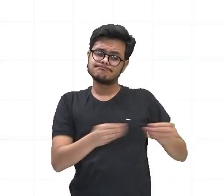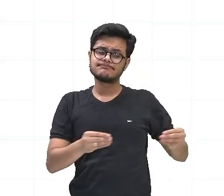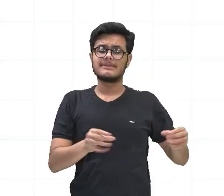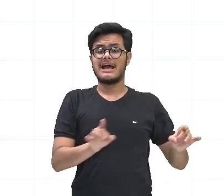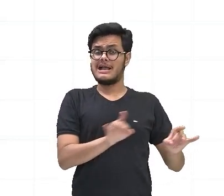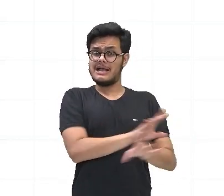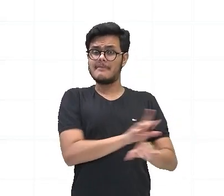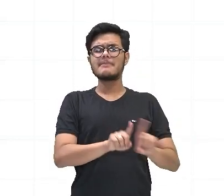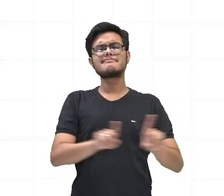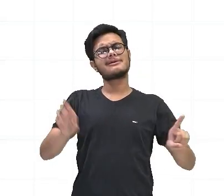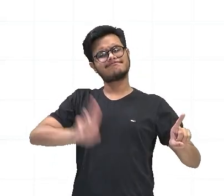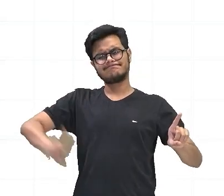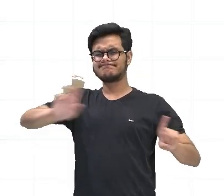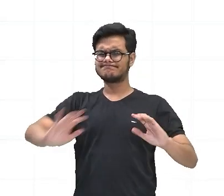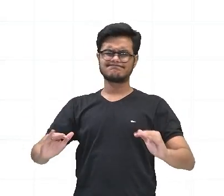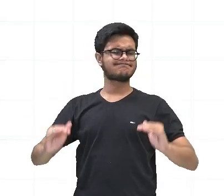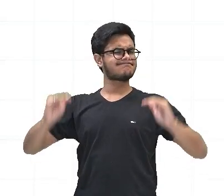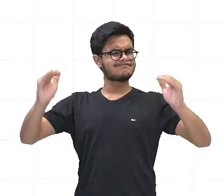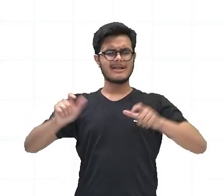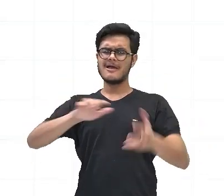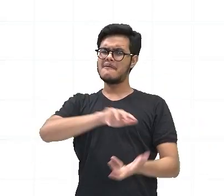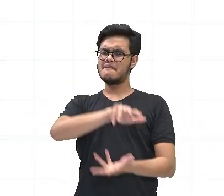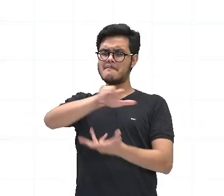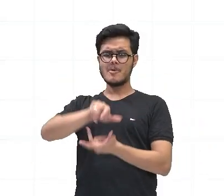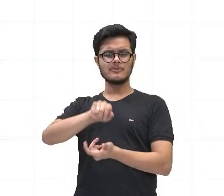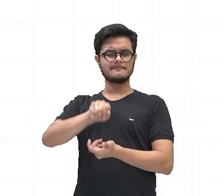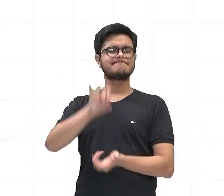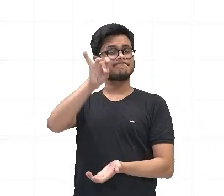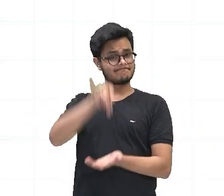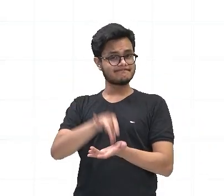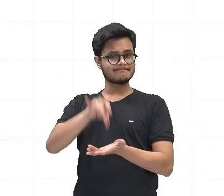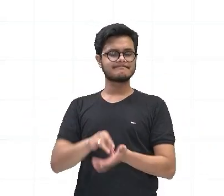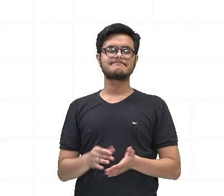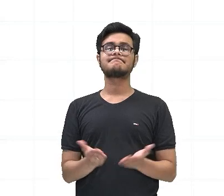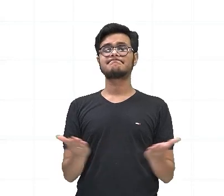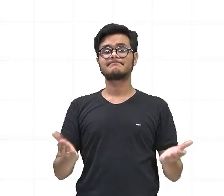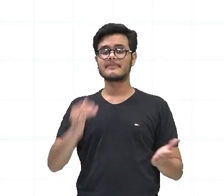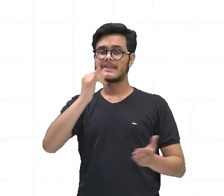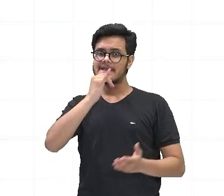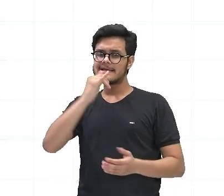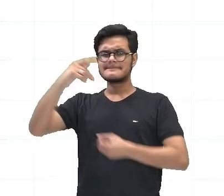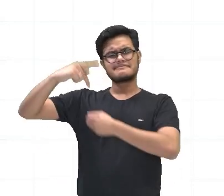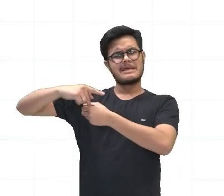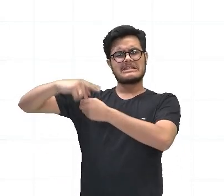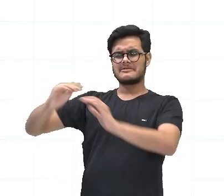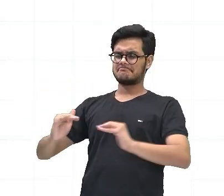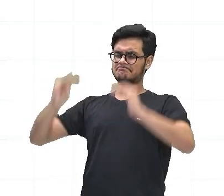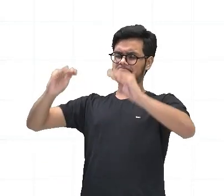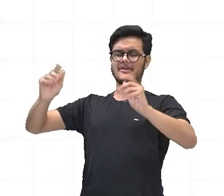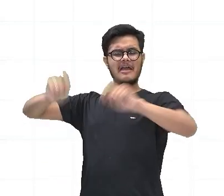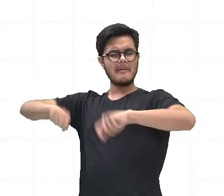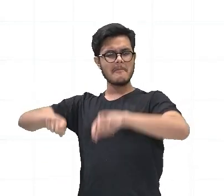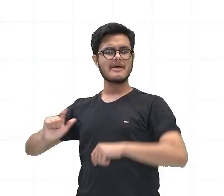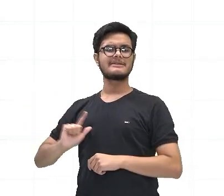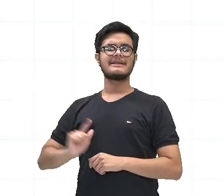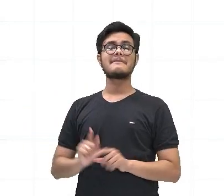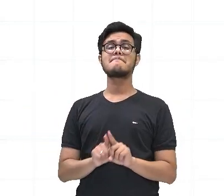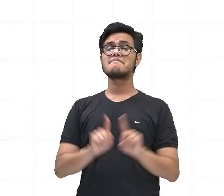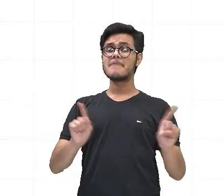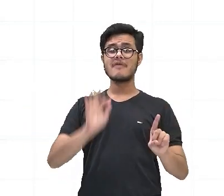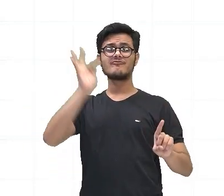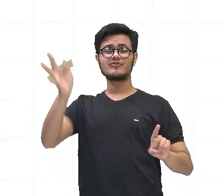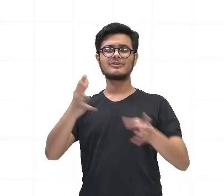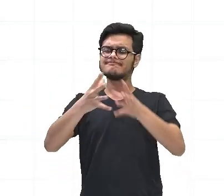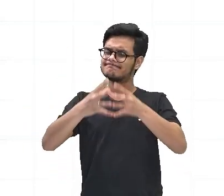amplamente utilizados em grande parte do planeta. Apesar de eles serem eficientes e eles terem aí o